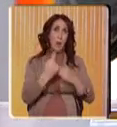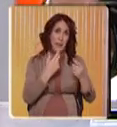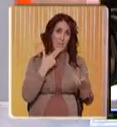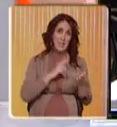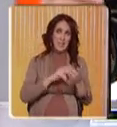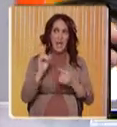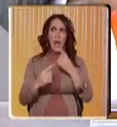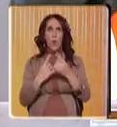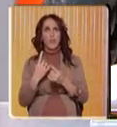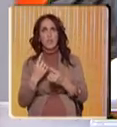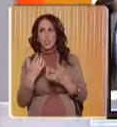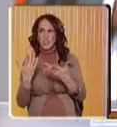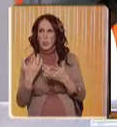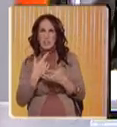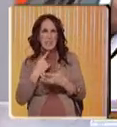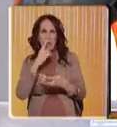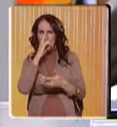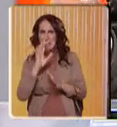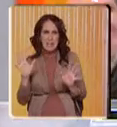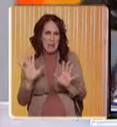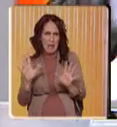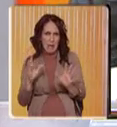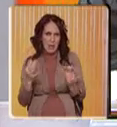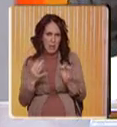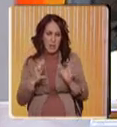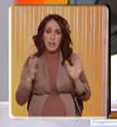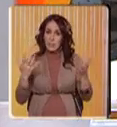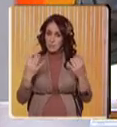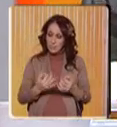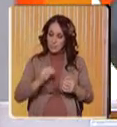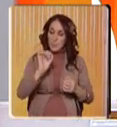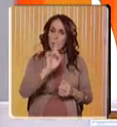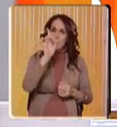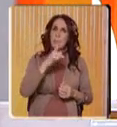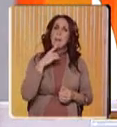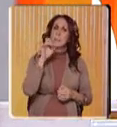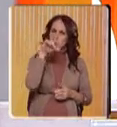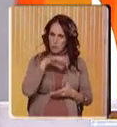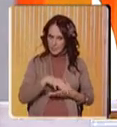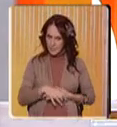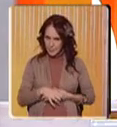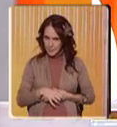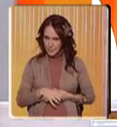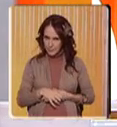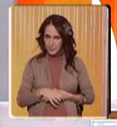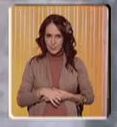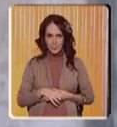há outro tanto que se diz que é absolutamente mito, mentira. Ora, vamos à primeira questão.